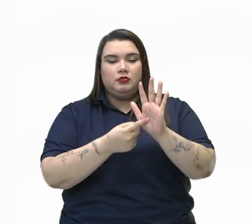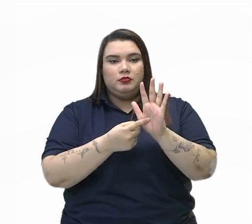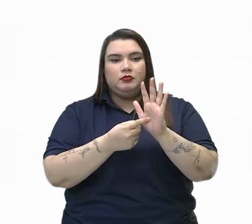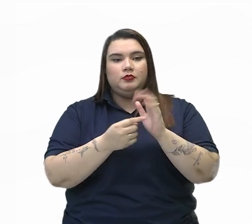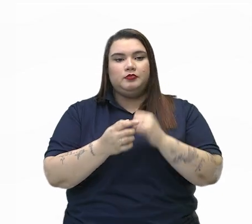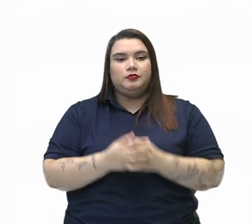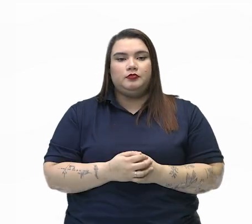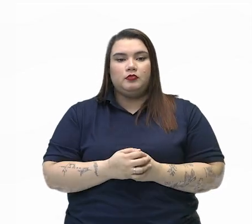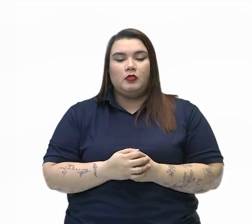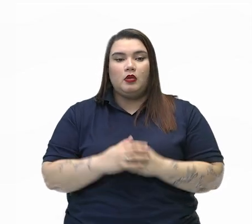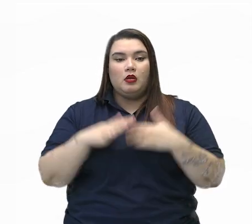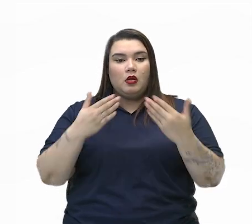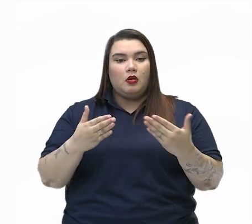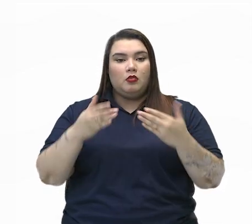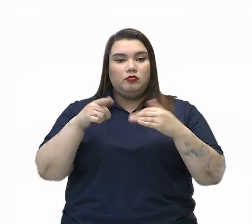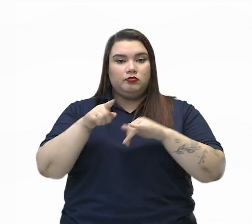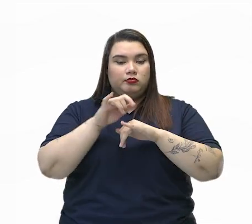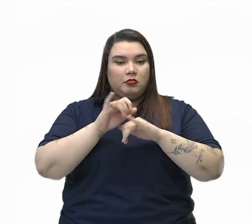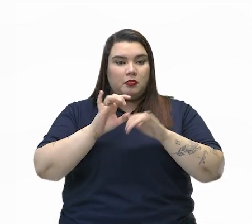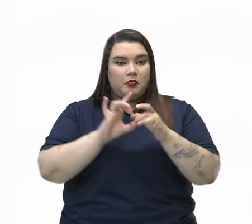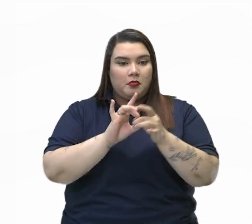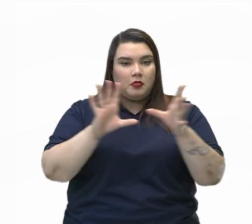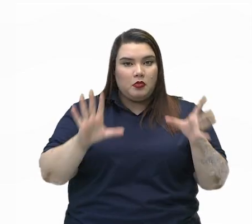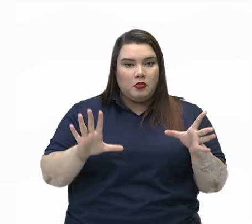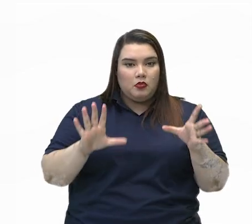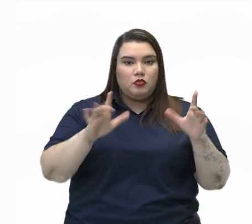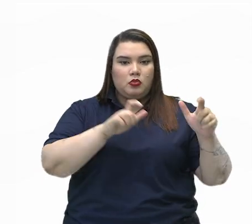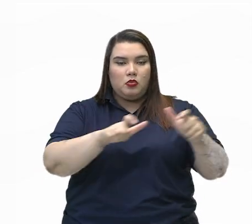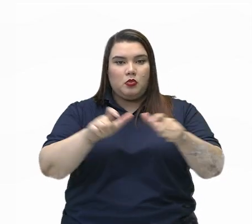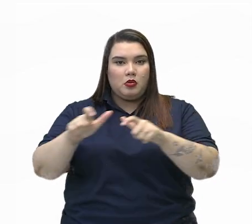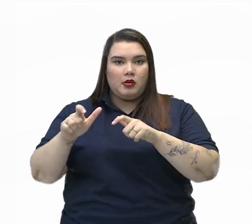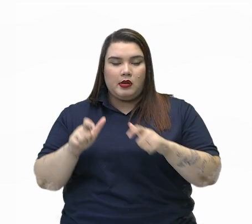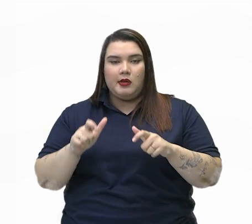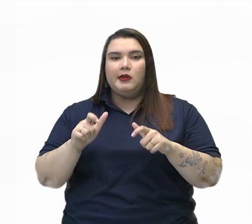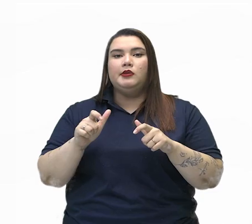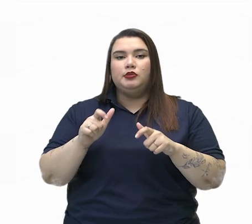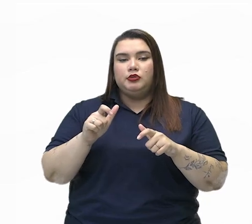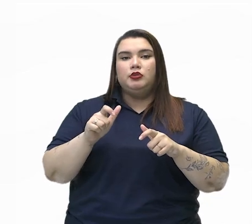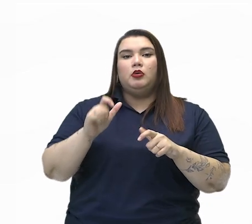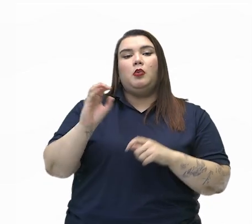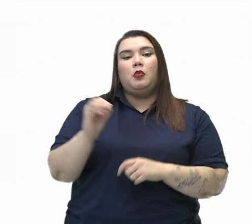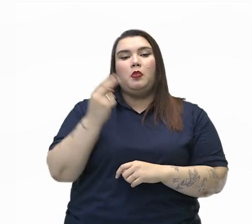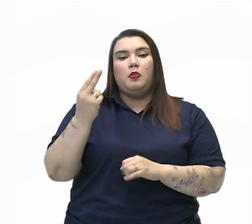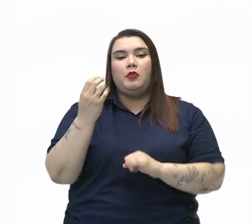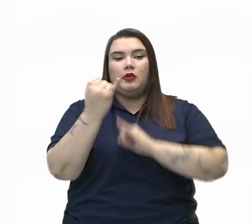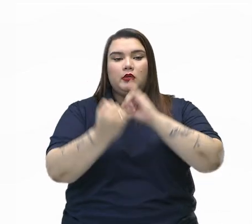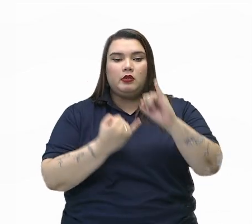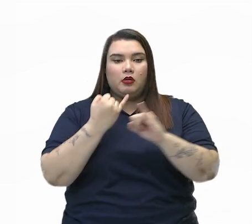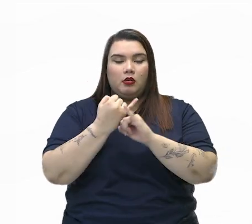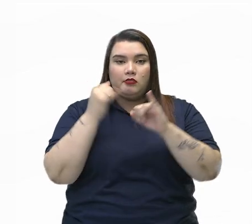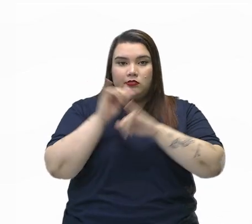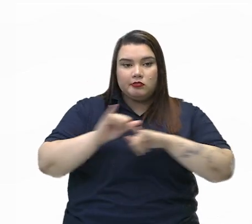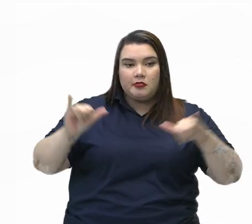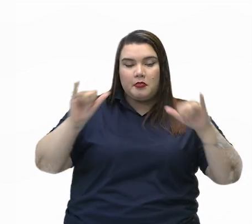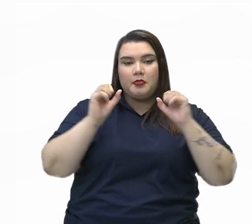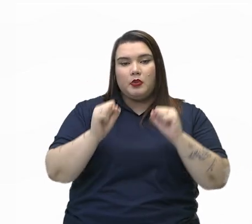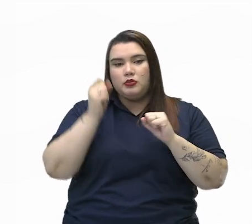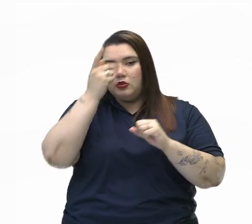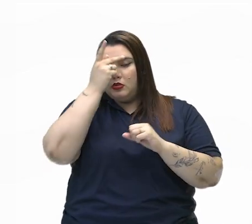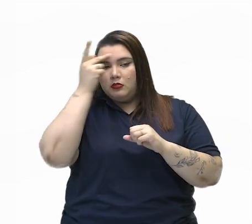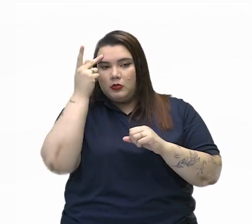grafite do Raiz, quando compartilhadas em espaços públicos ou digitais, também